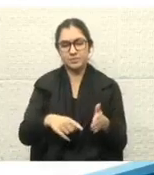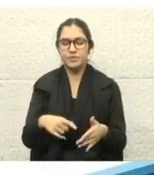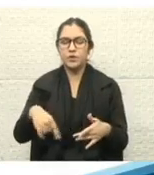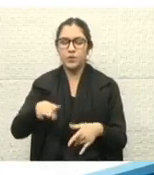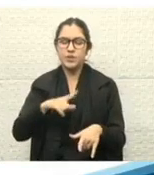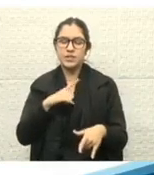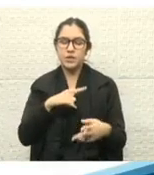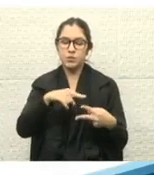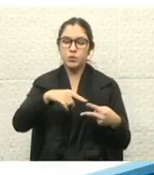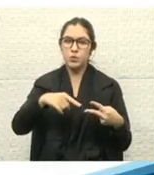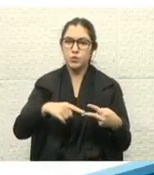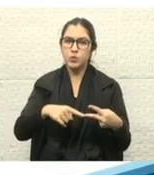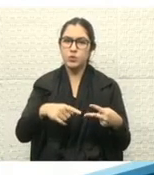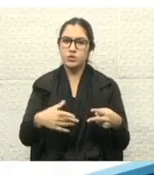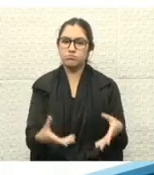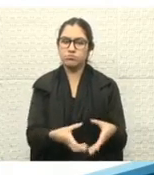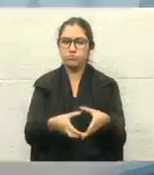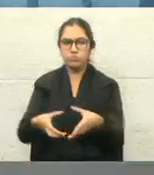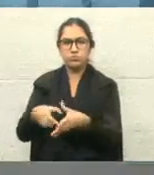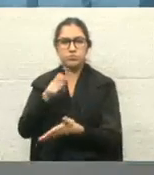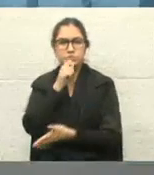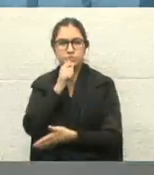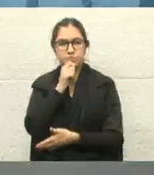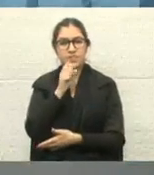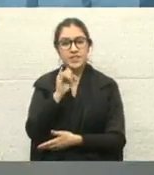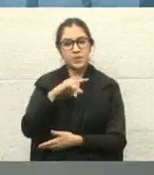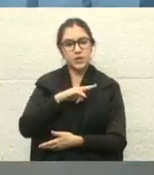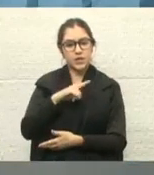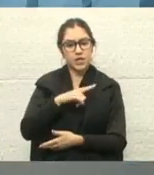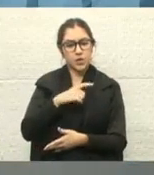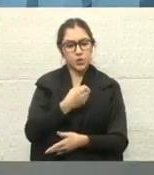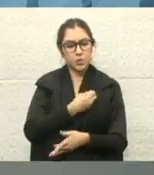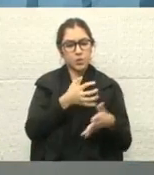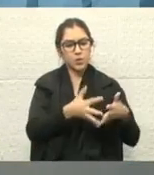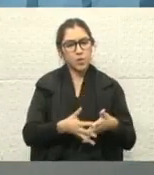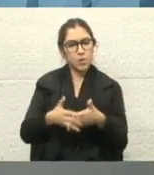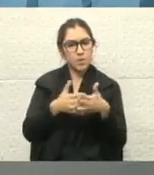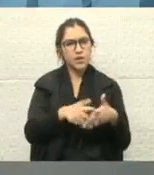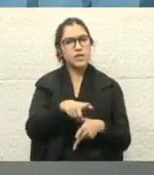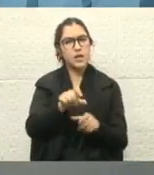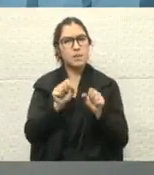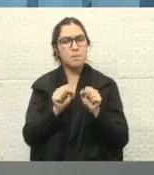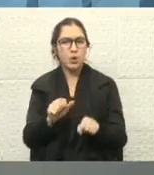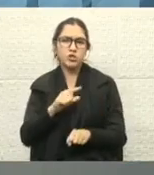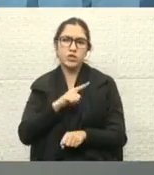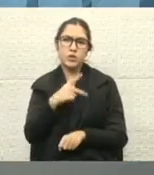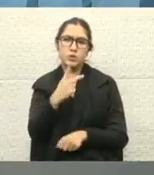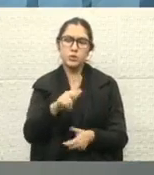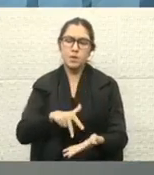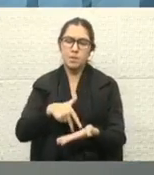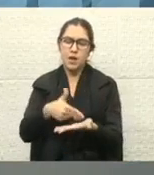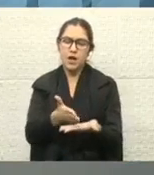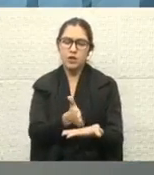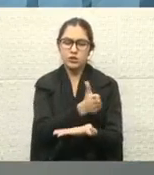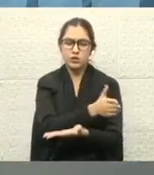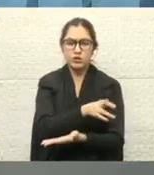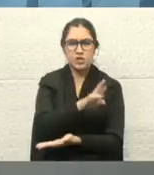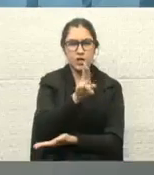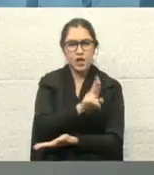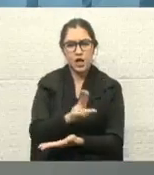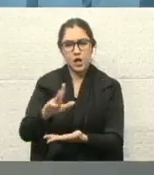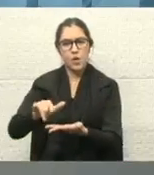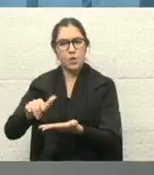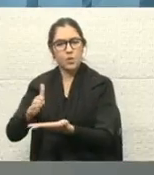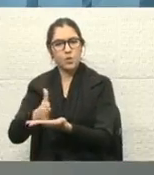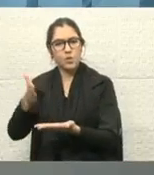temos essas duas categorias ainda. Se eu tenho um número complexo, ele pode ter a sua parte real e a sua parte